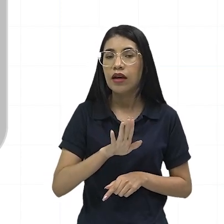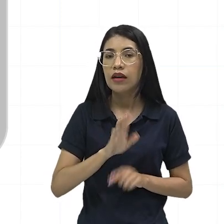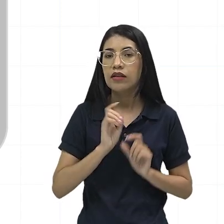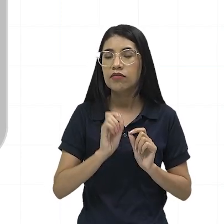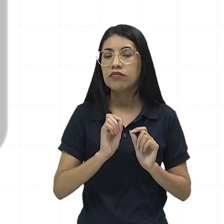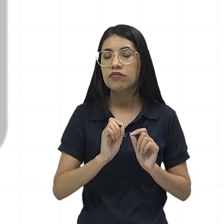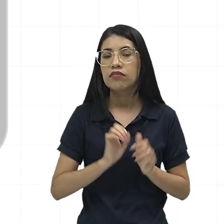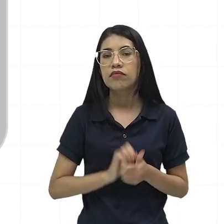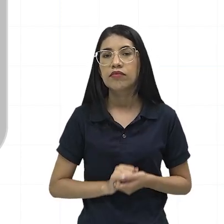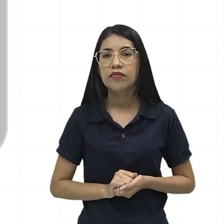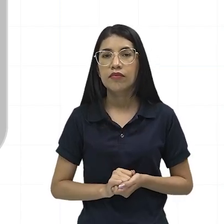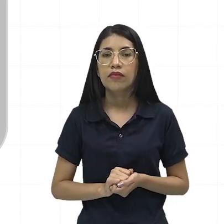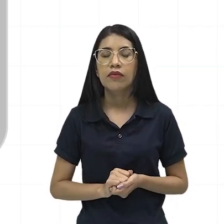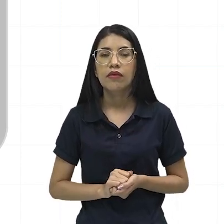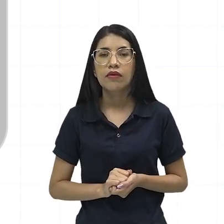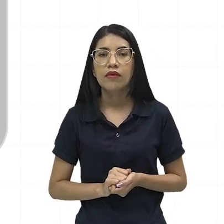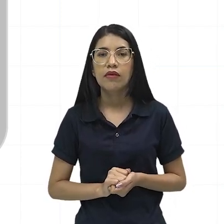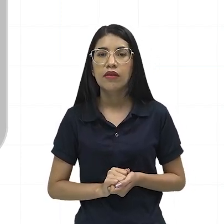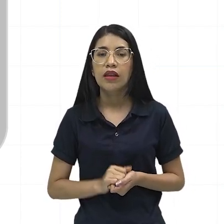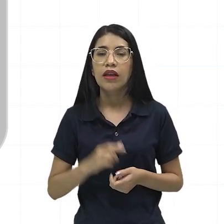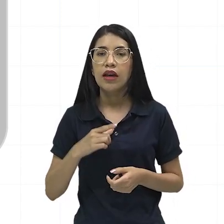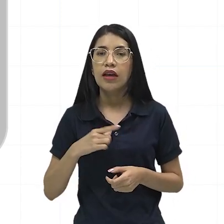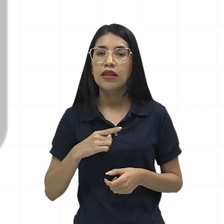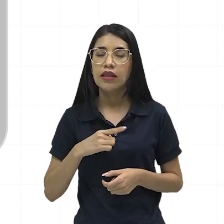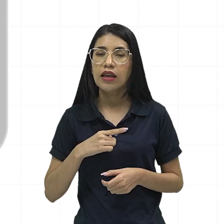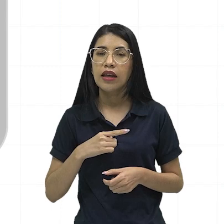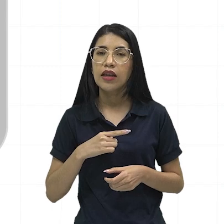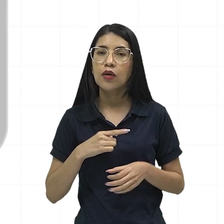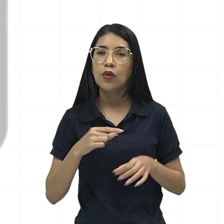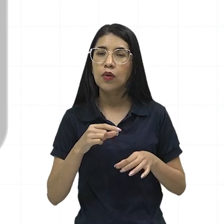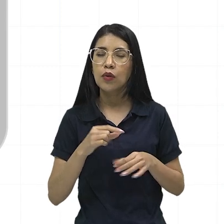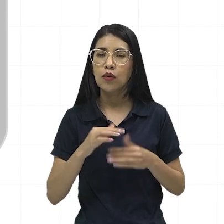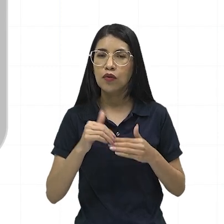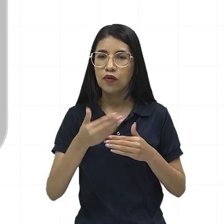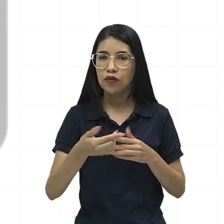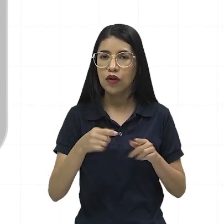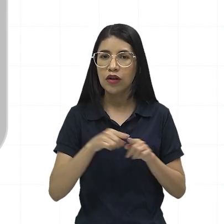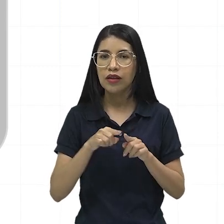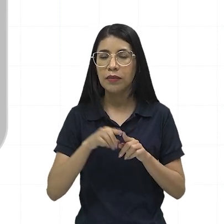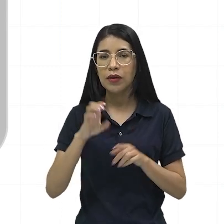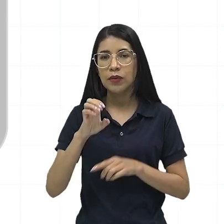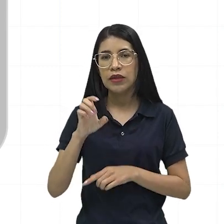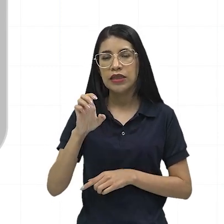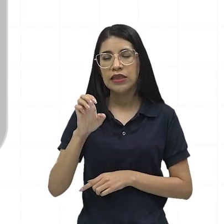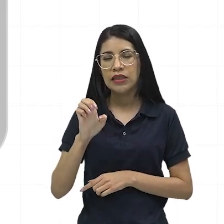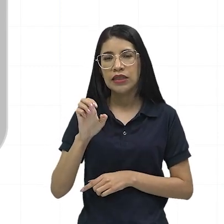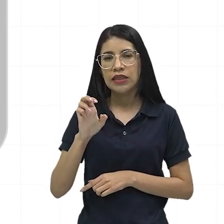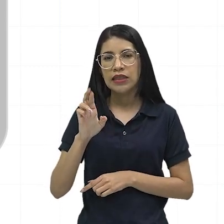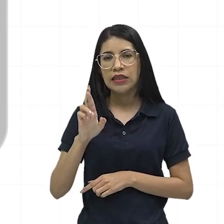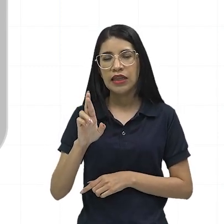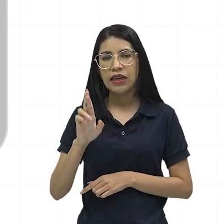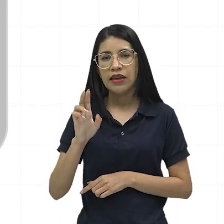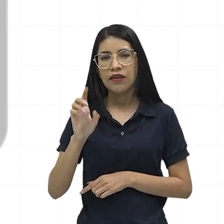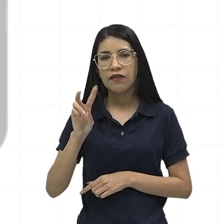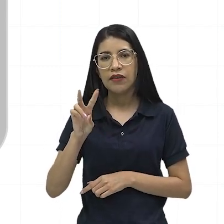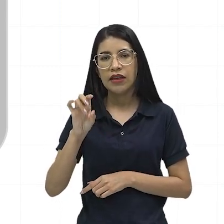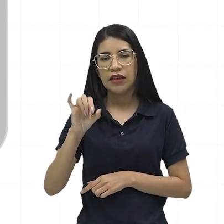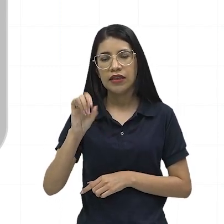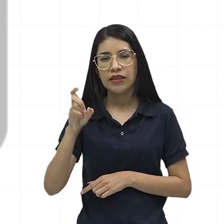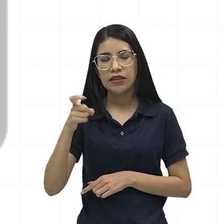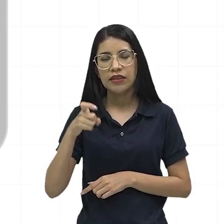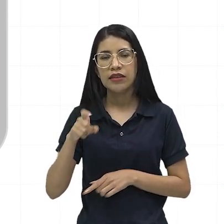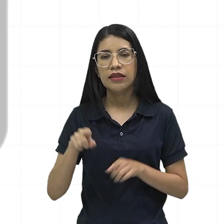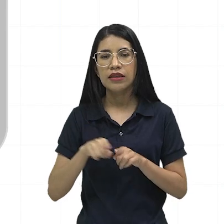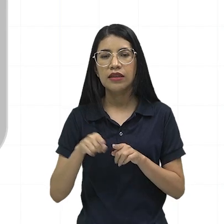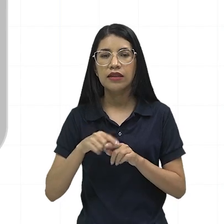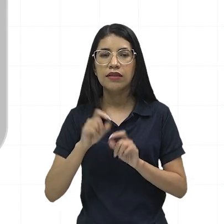está falando aí de orifício externo do útero e também o cérvix, tá? Nessa região aí onde está apontado o cérvix,